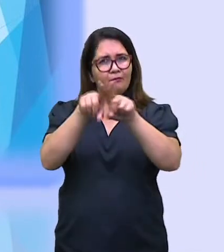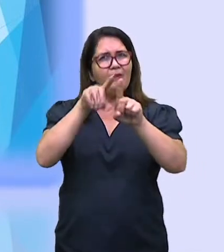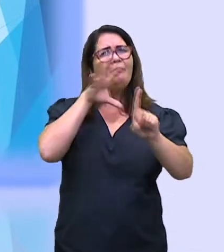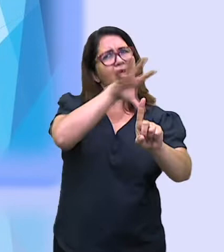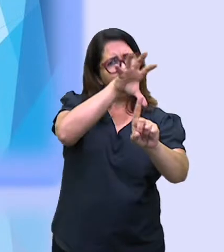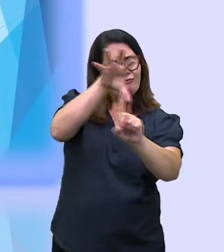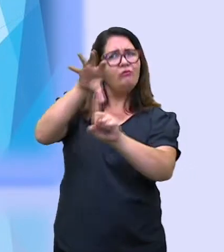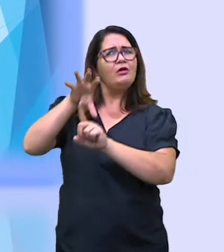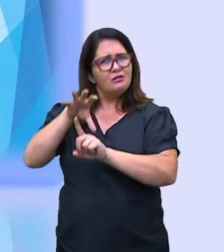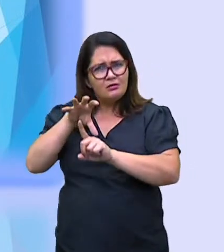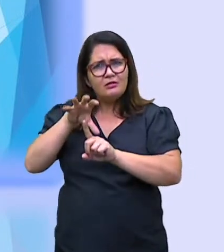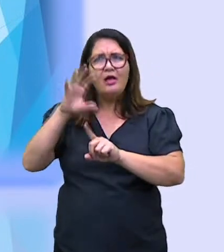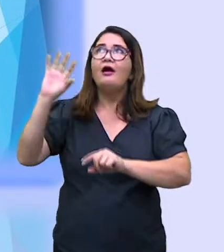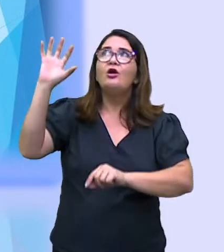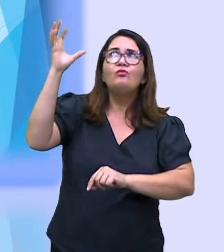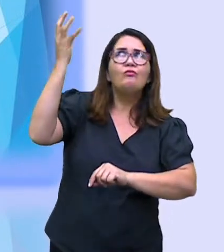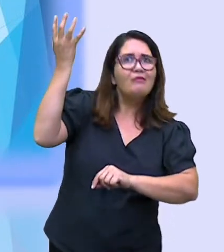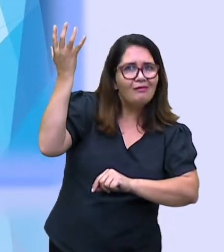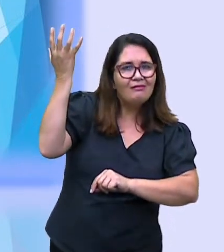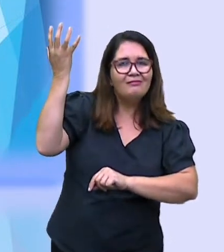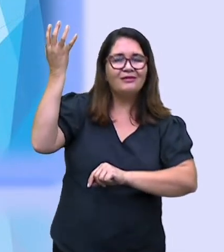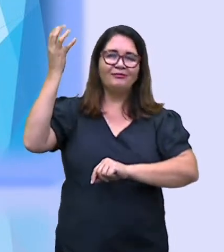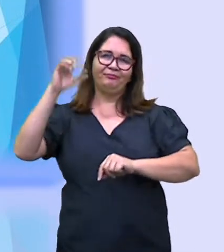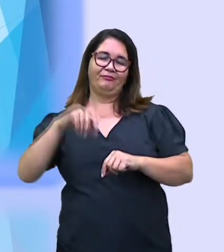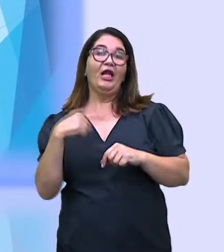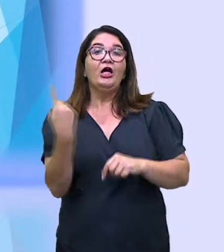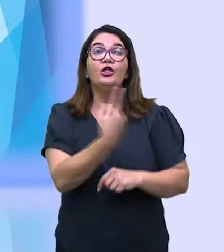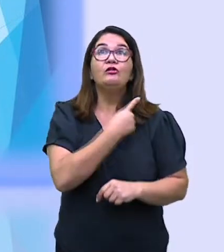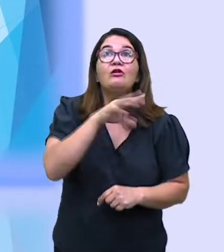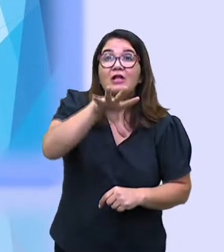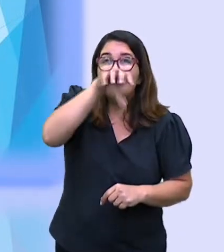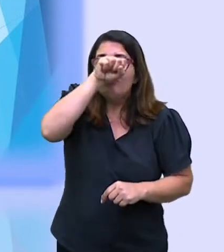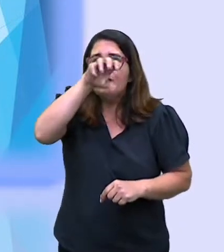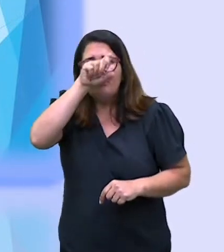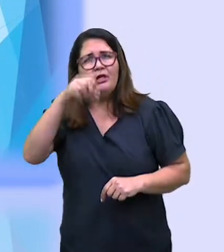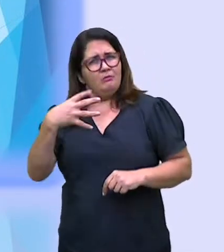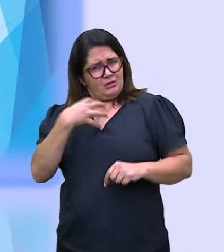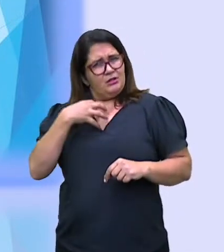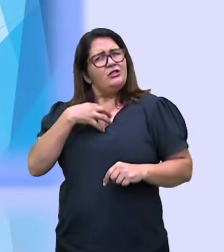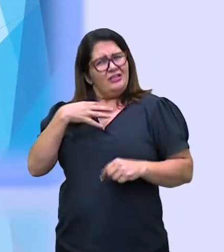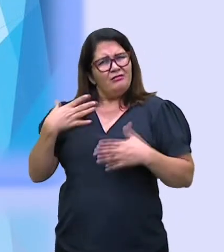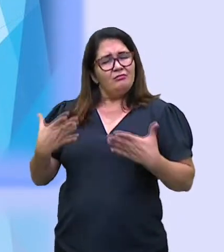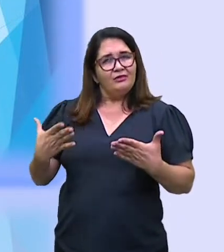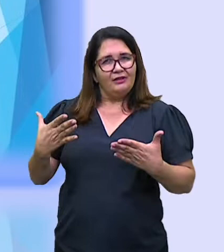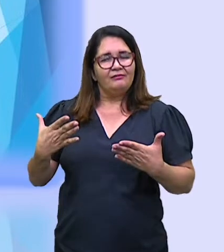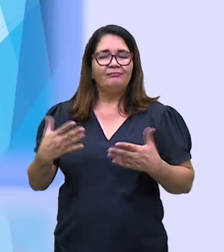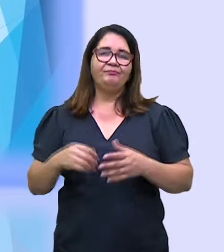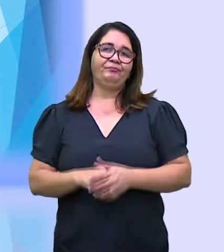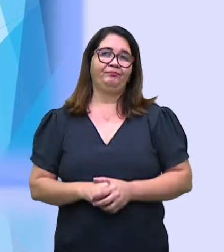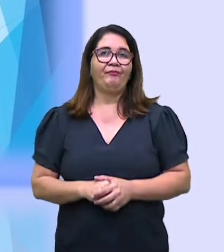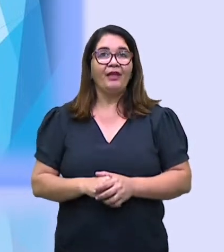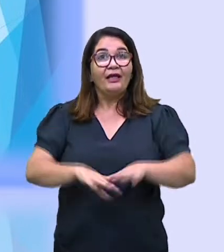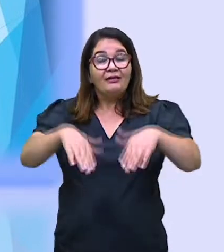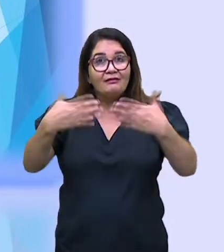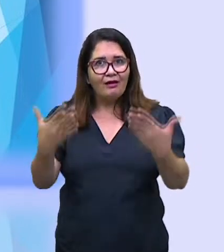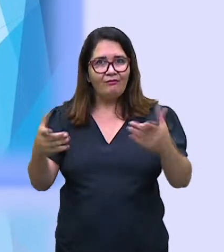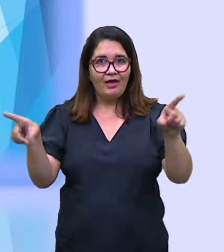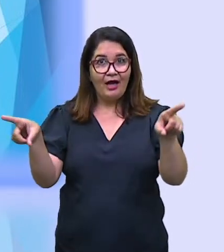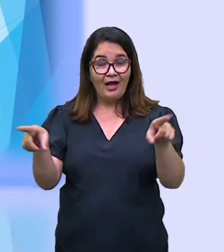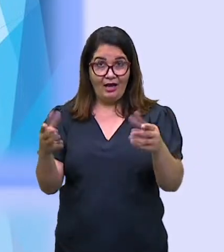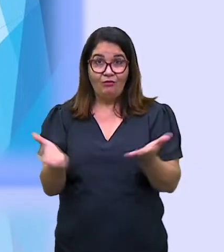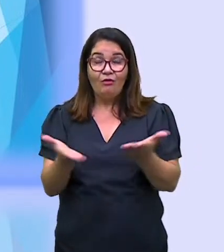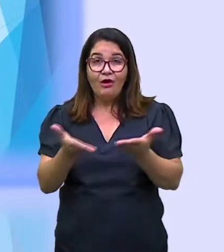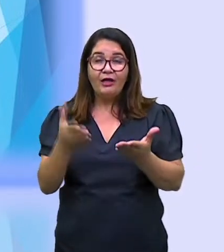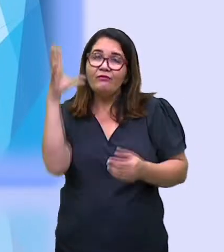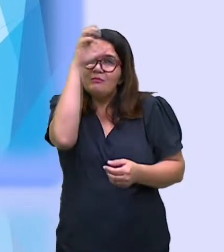respirar, mas não sabe separar quais são eles? Primeiro a gente vai falar do gás oxigênio.